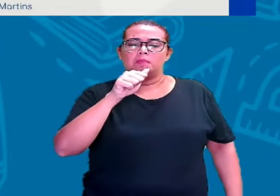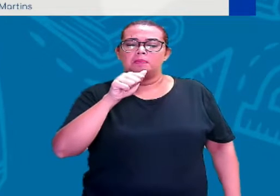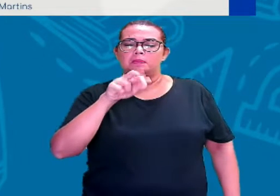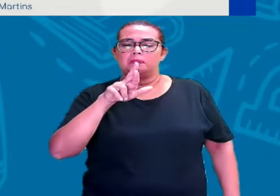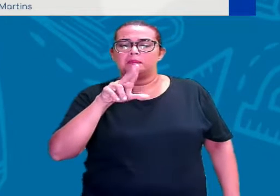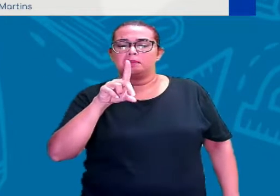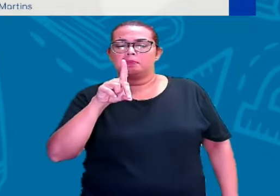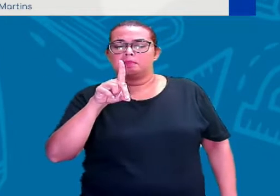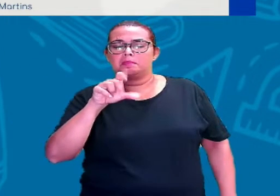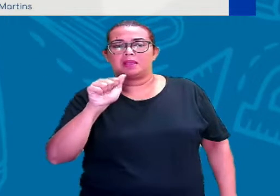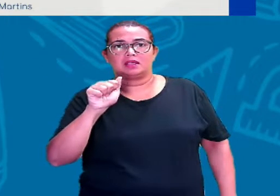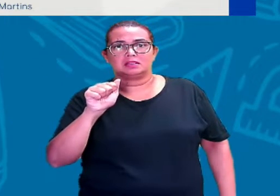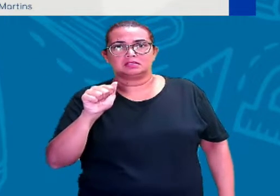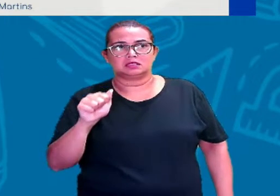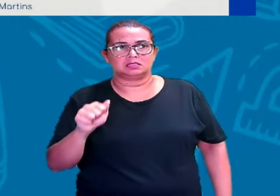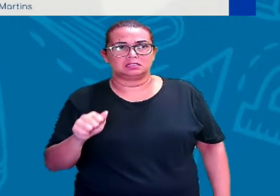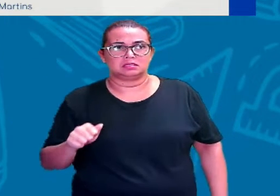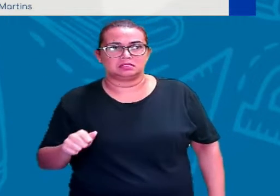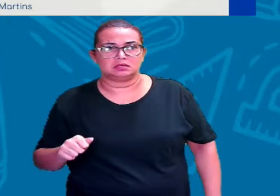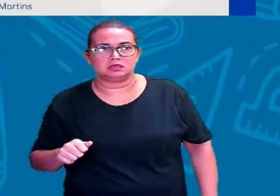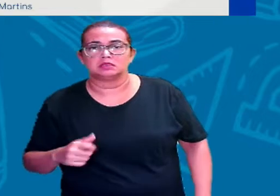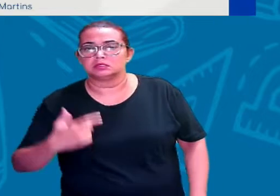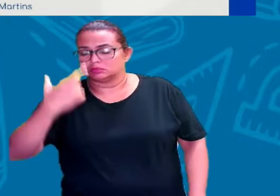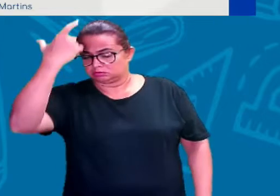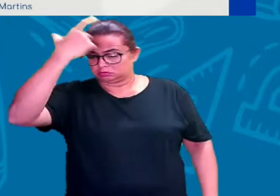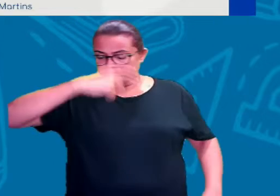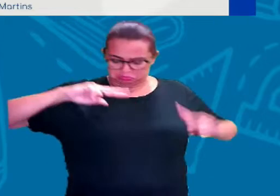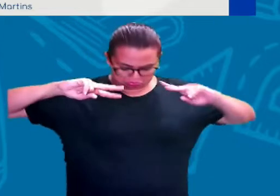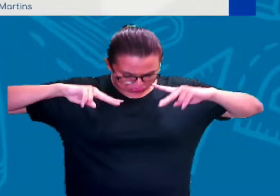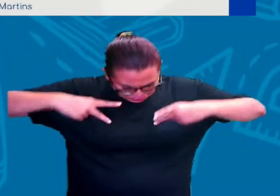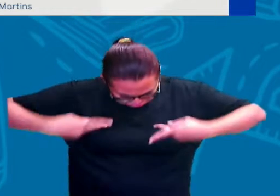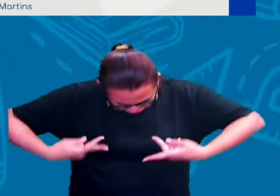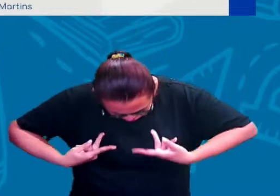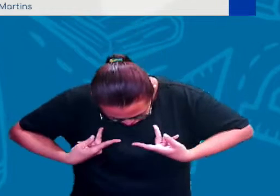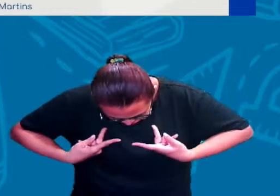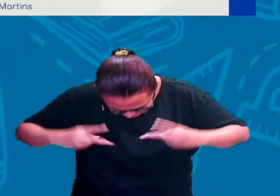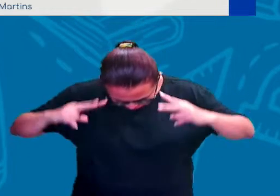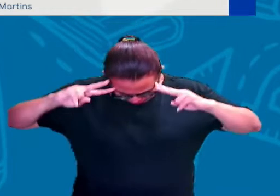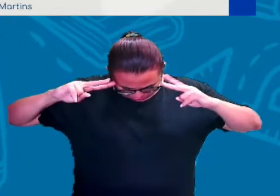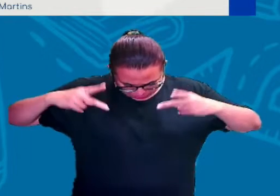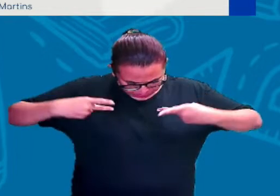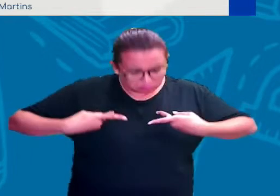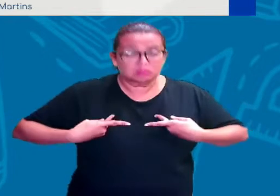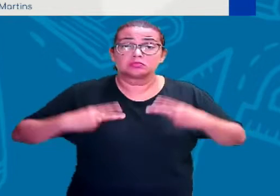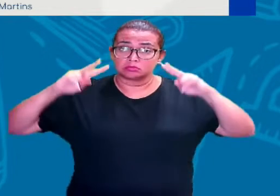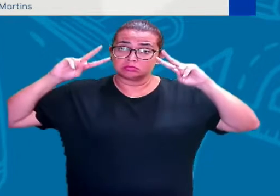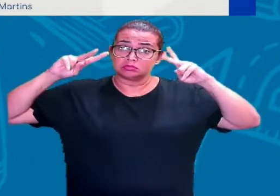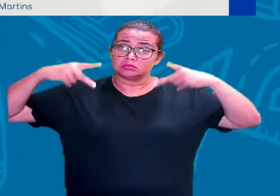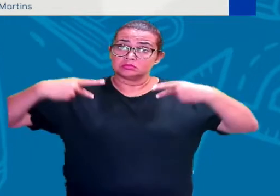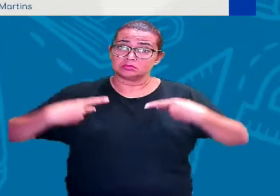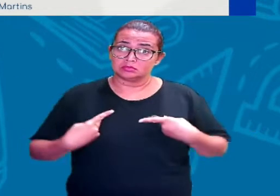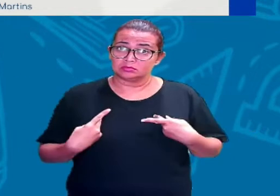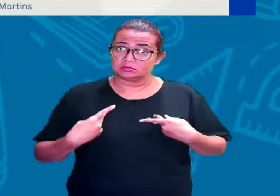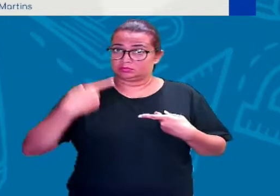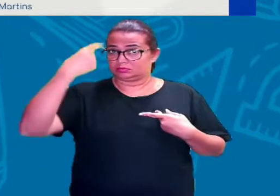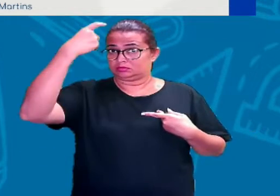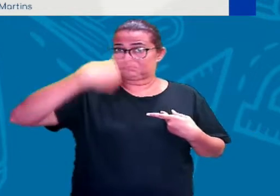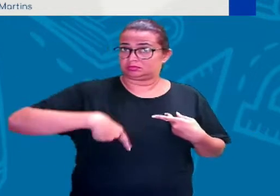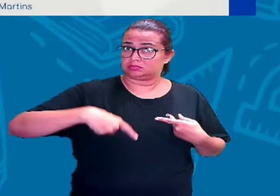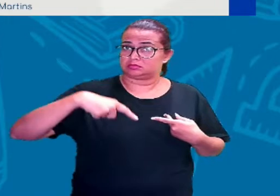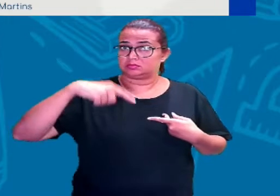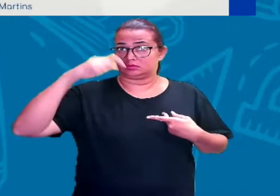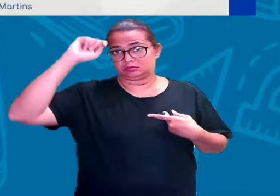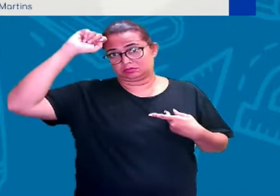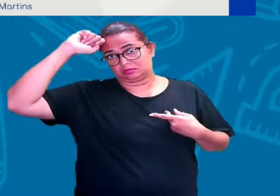preto ou preta, você que se reconhece, que se declara, que é parda ou pardo, você faz parte